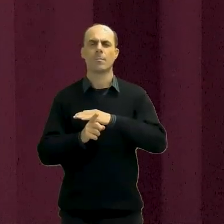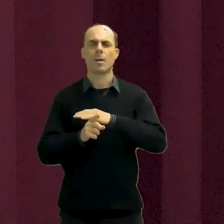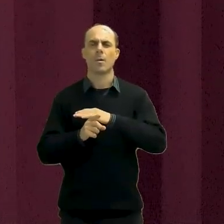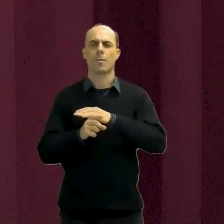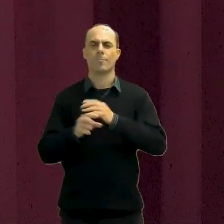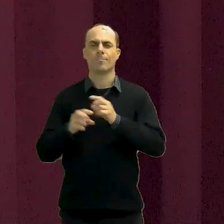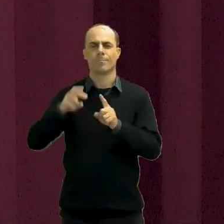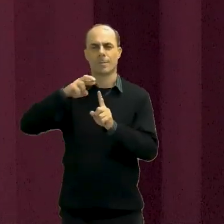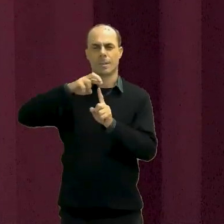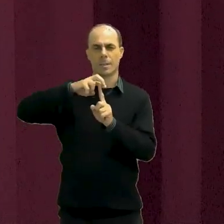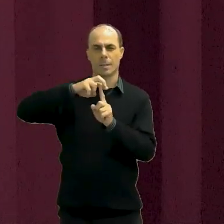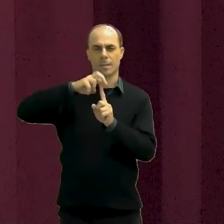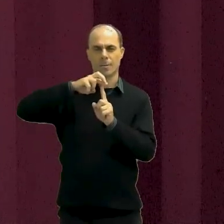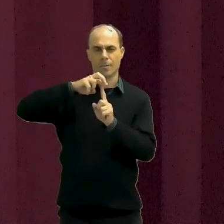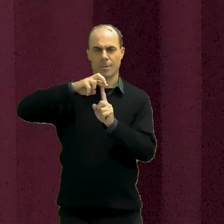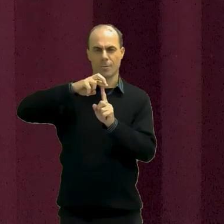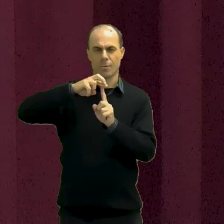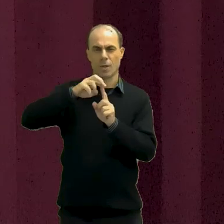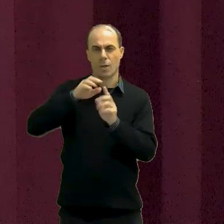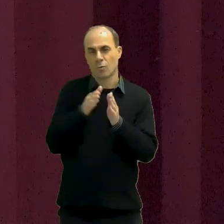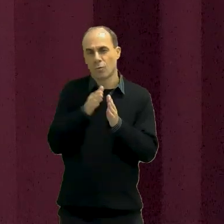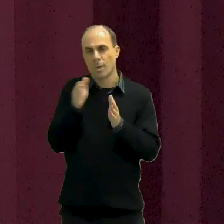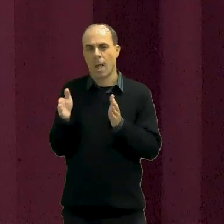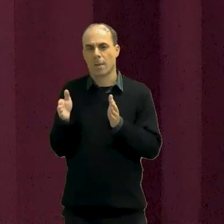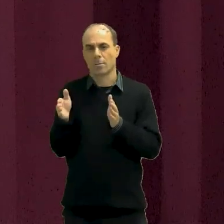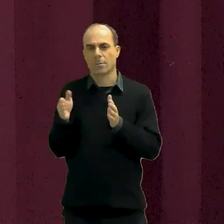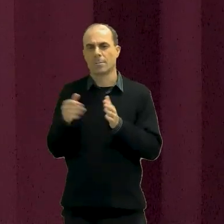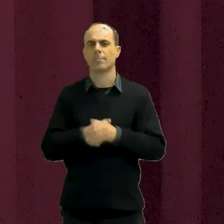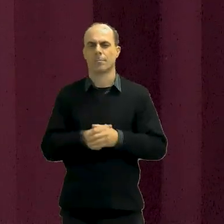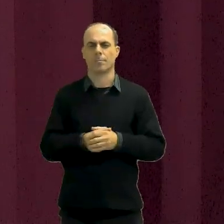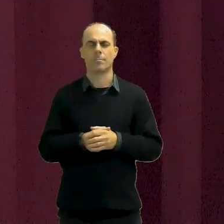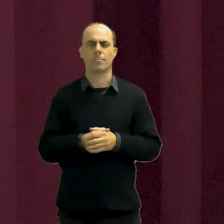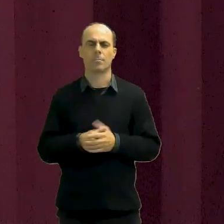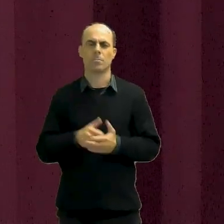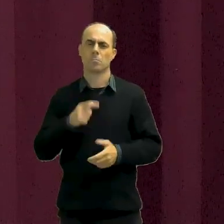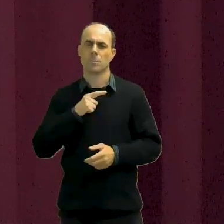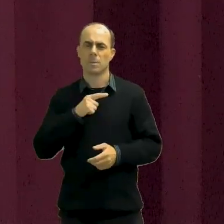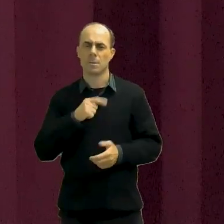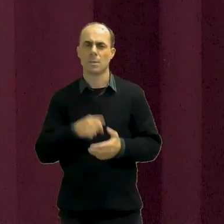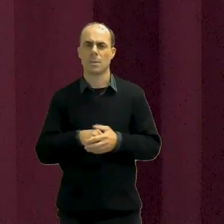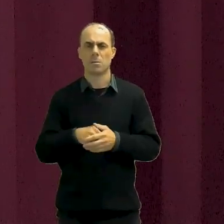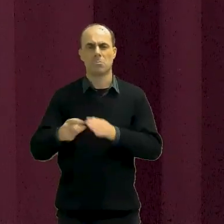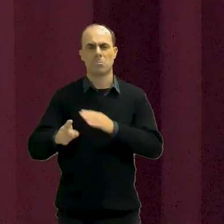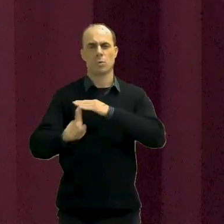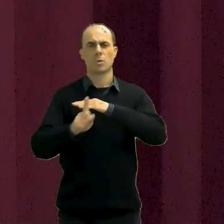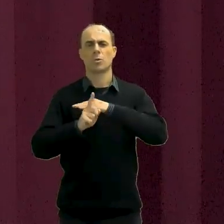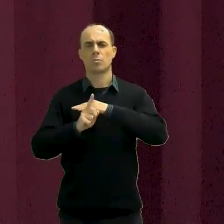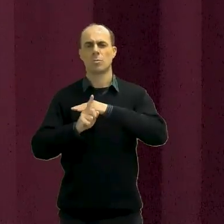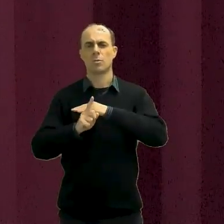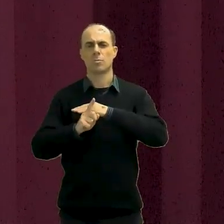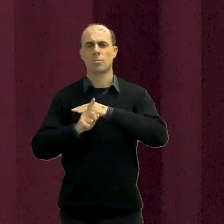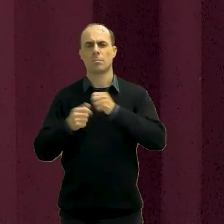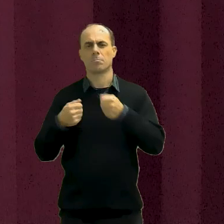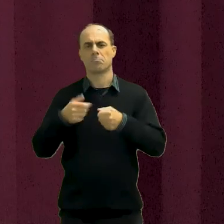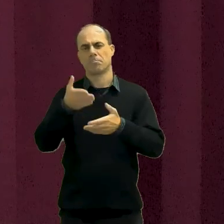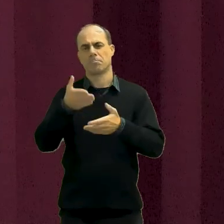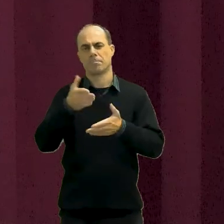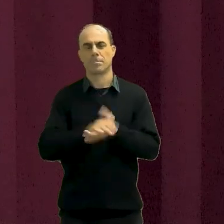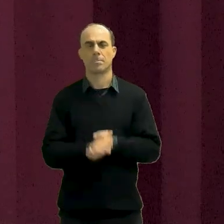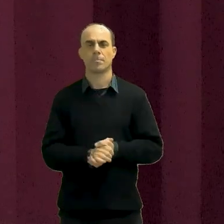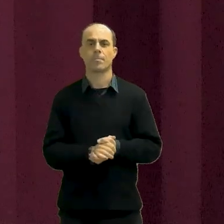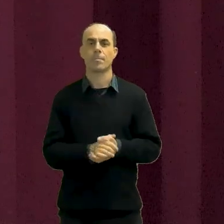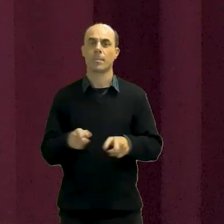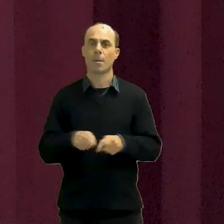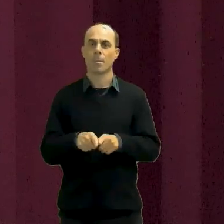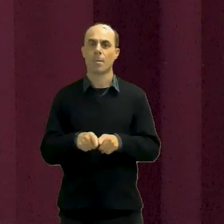niem que é o Museu do Olho Ali você vai receber o atendimento necessário e é importante dizer que isso é uma